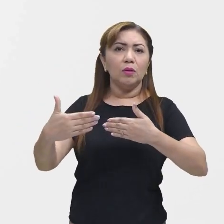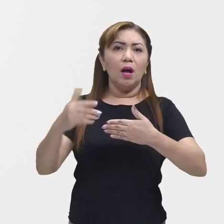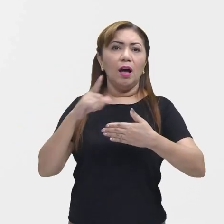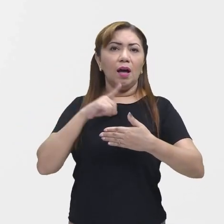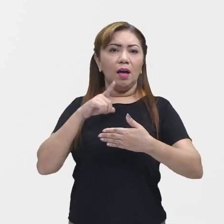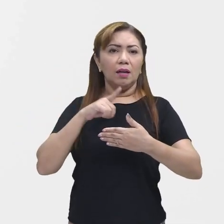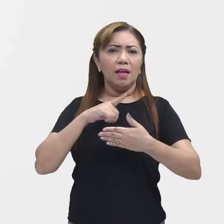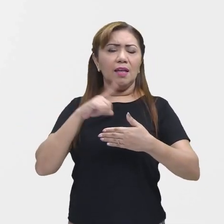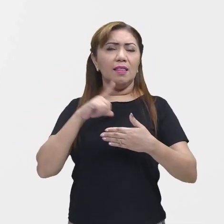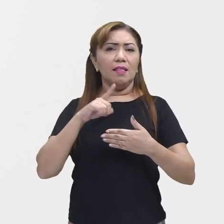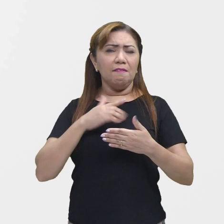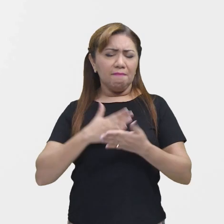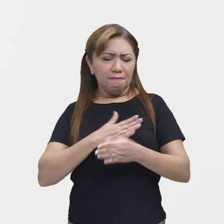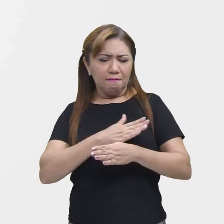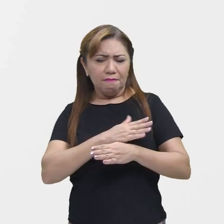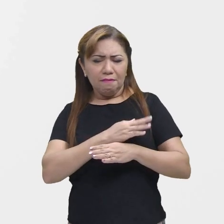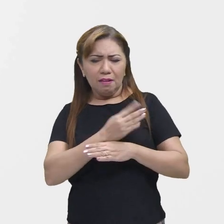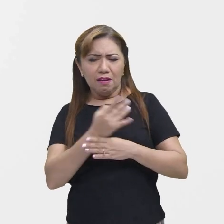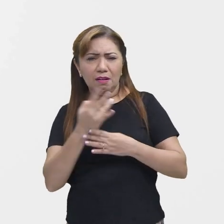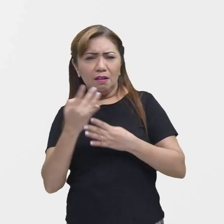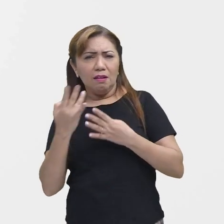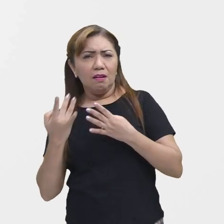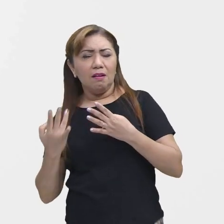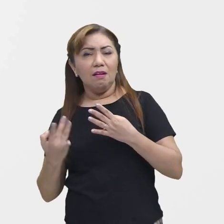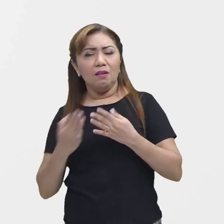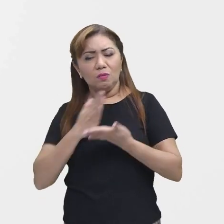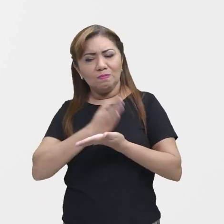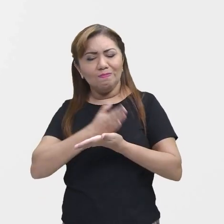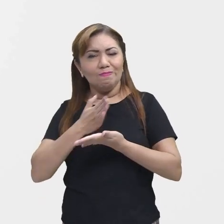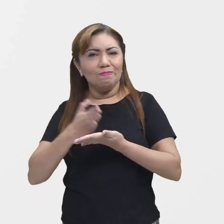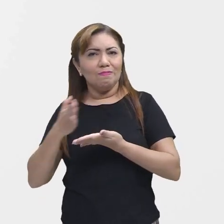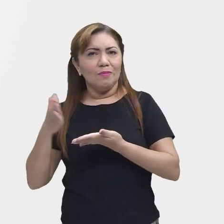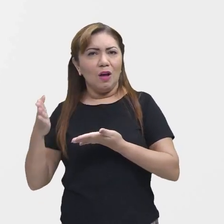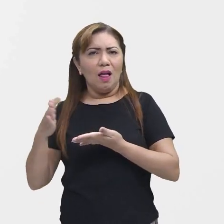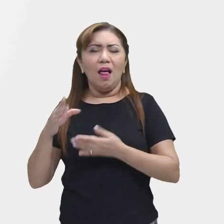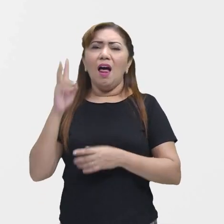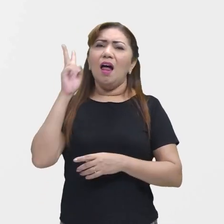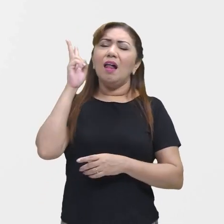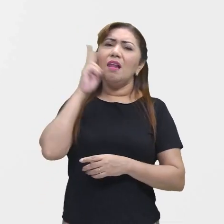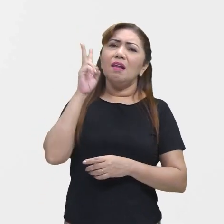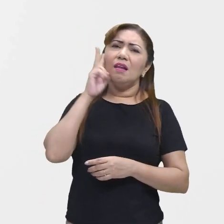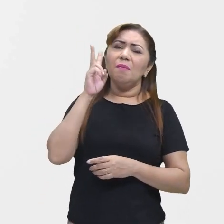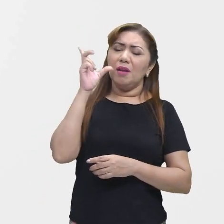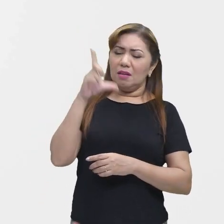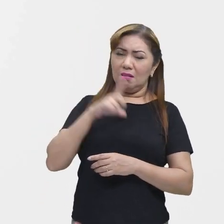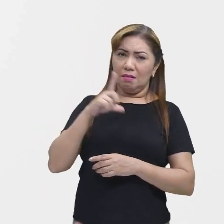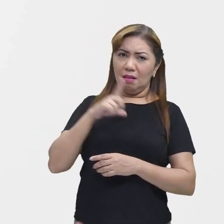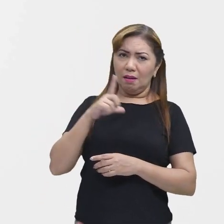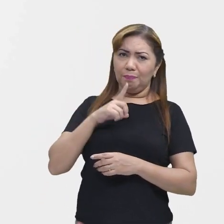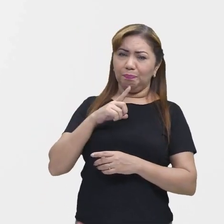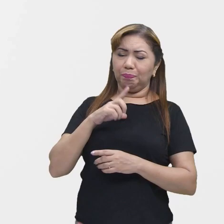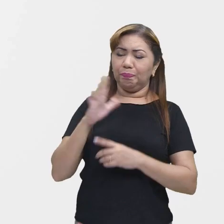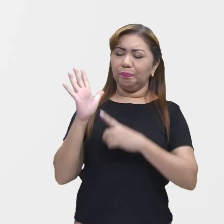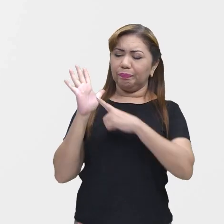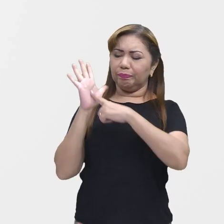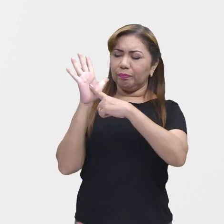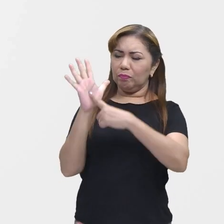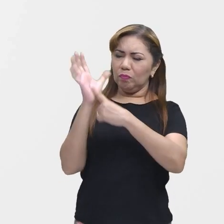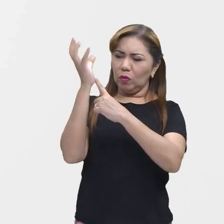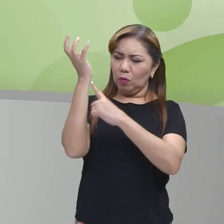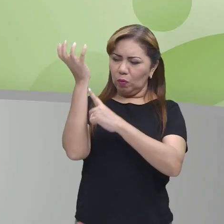necessários diversos processos. Então, vocês lembram que nós falamos da árvore genealógica e que